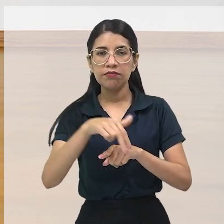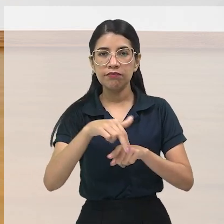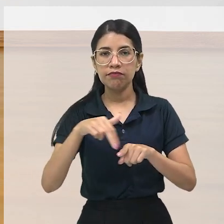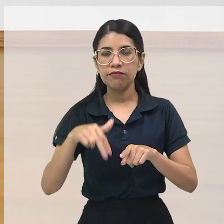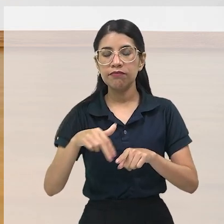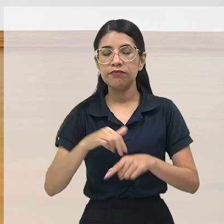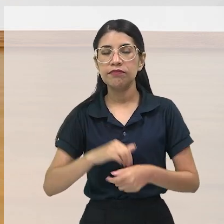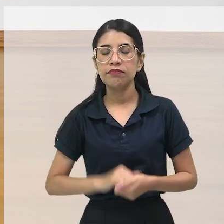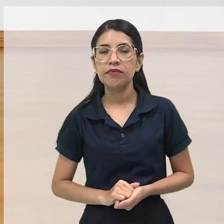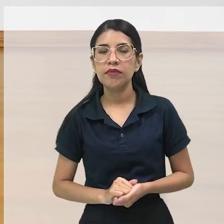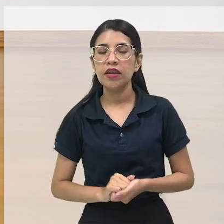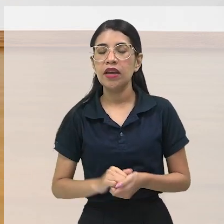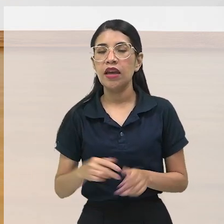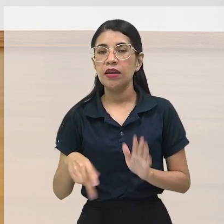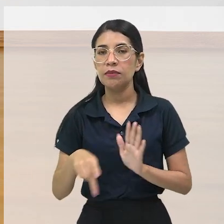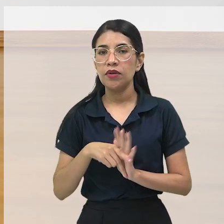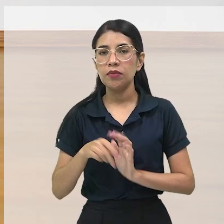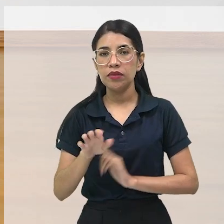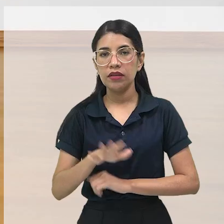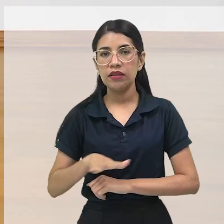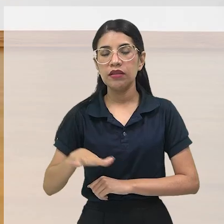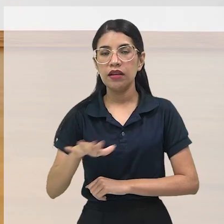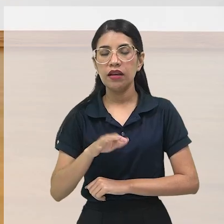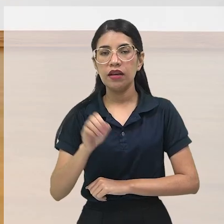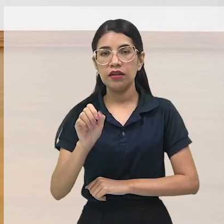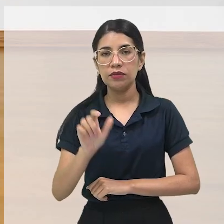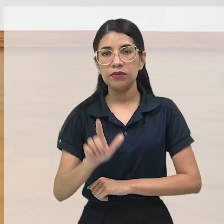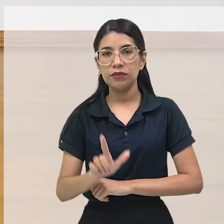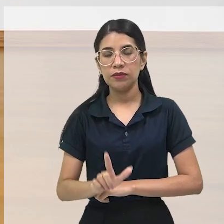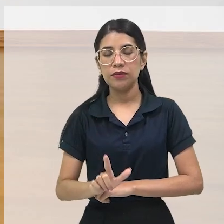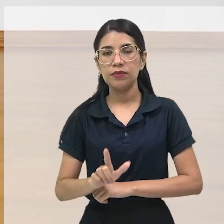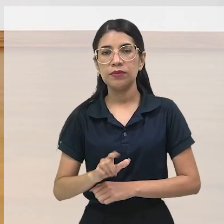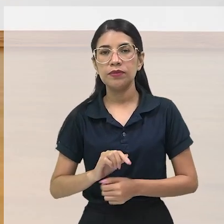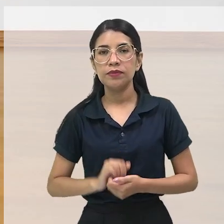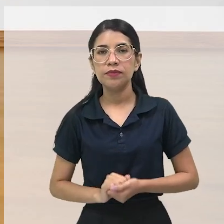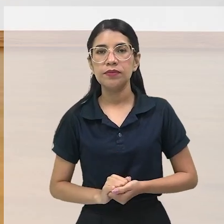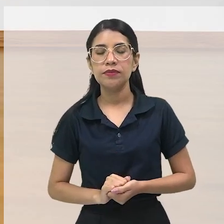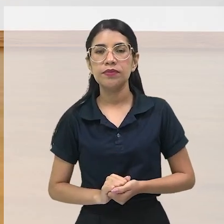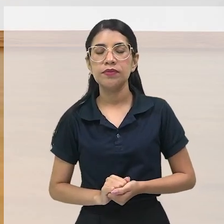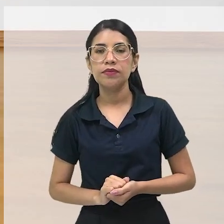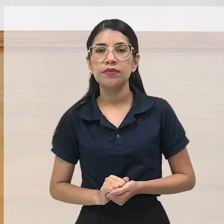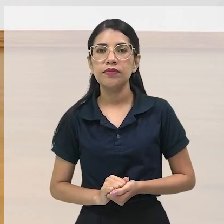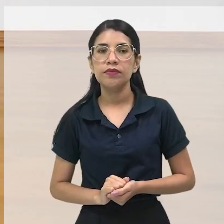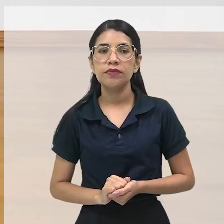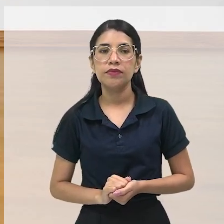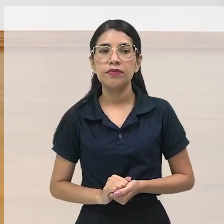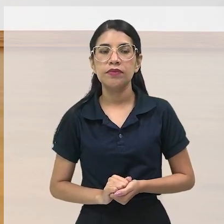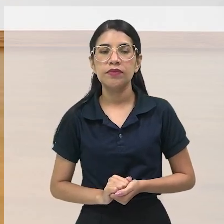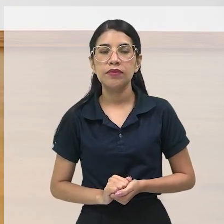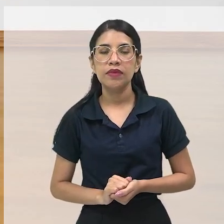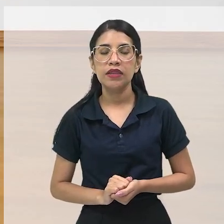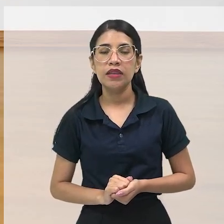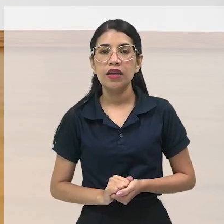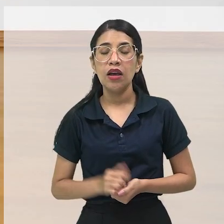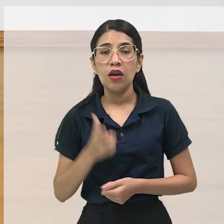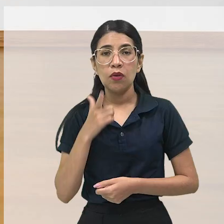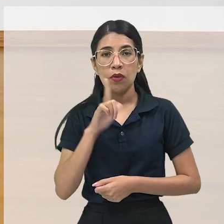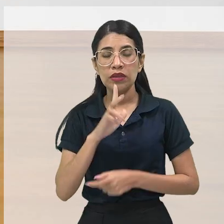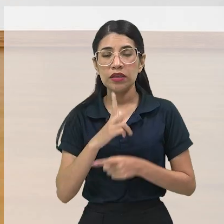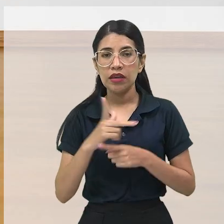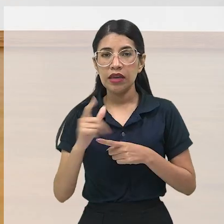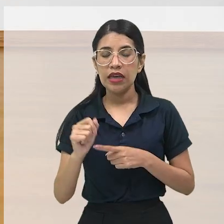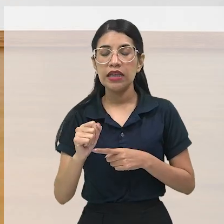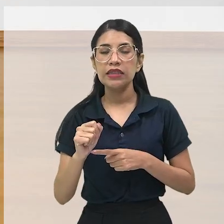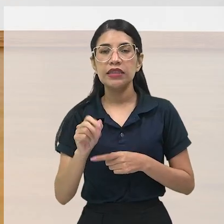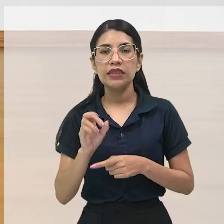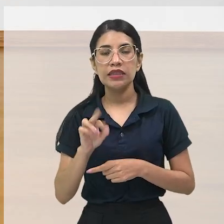movimento. Uma dança típica da região sul do país. Vence quem não perder